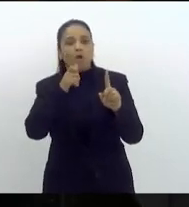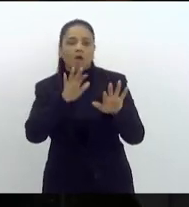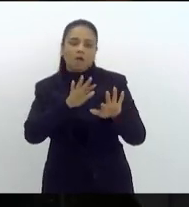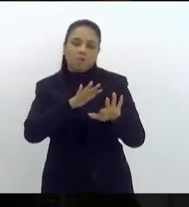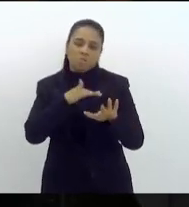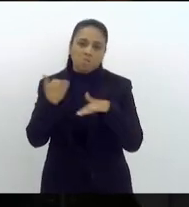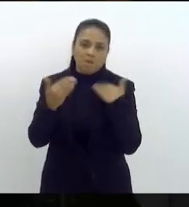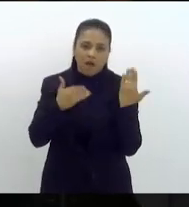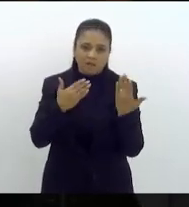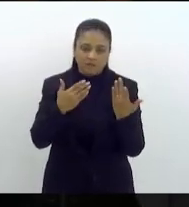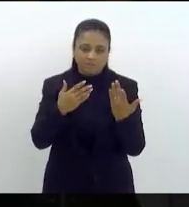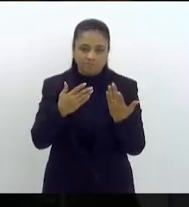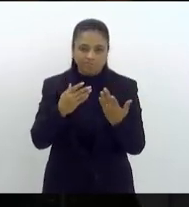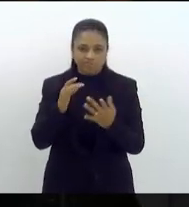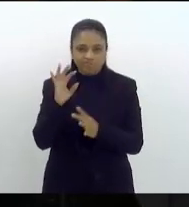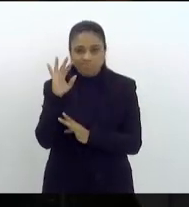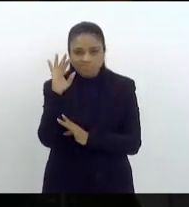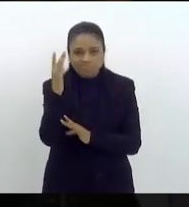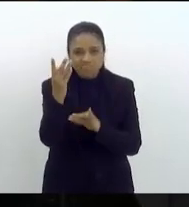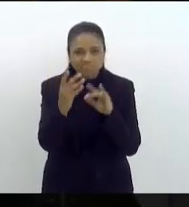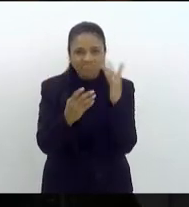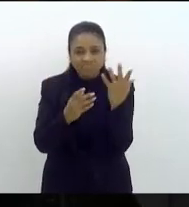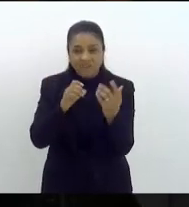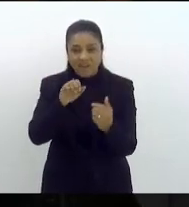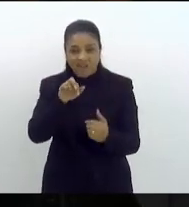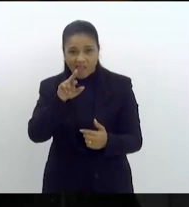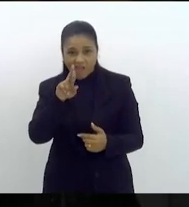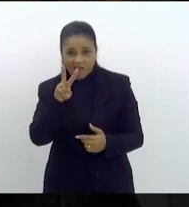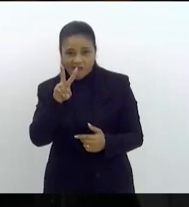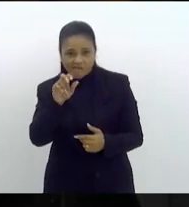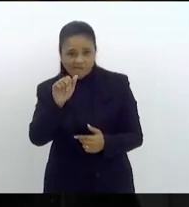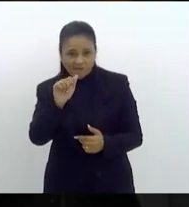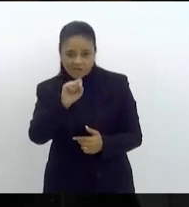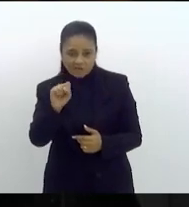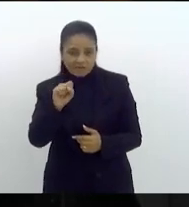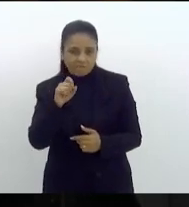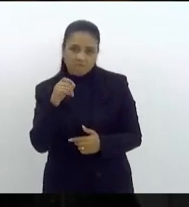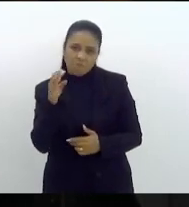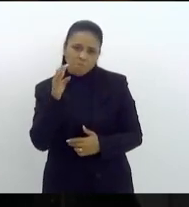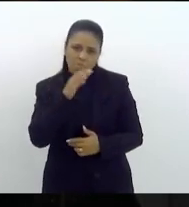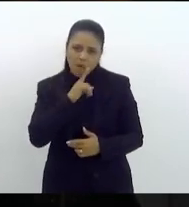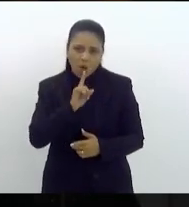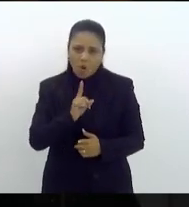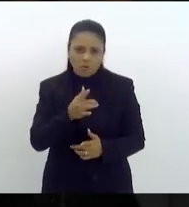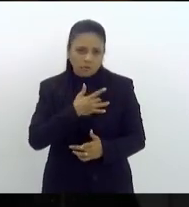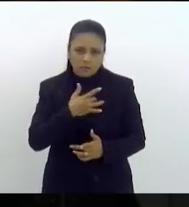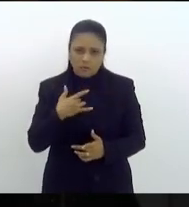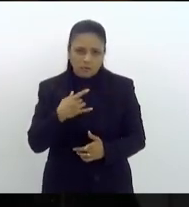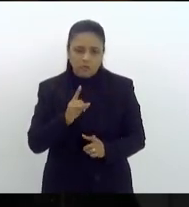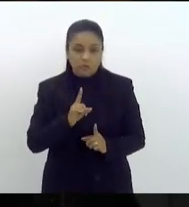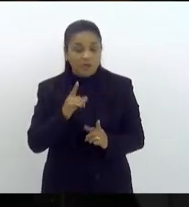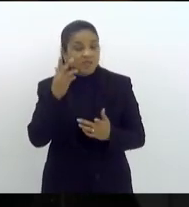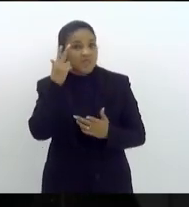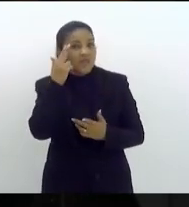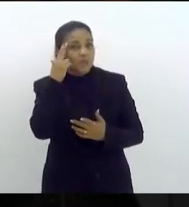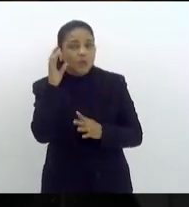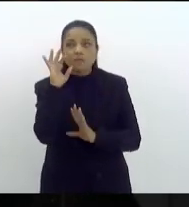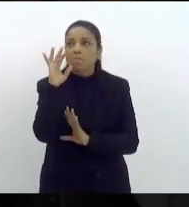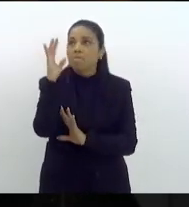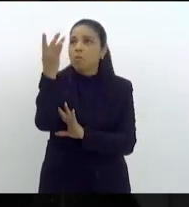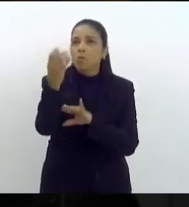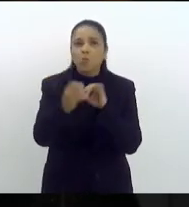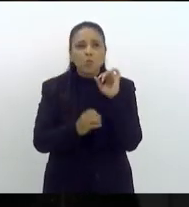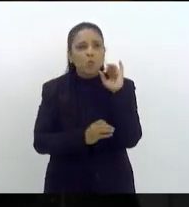as ervas não são Malditas as ervas são da natureza